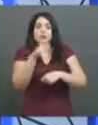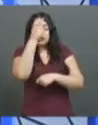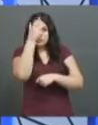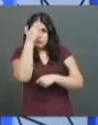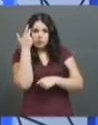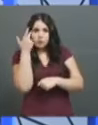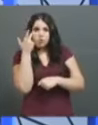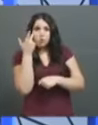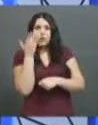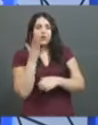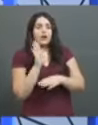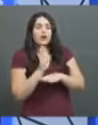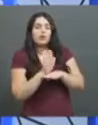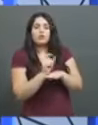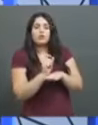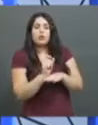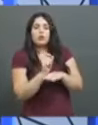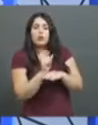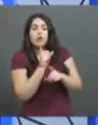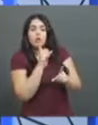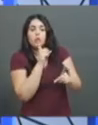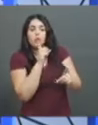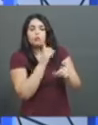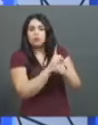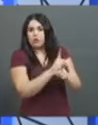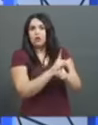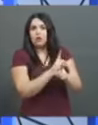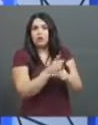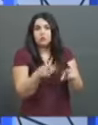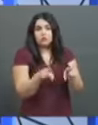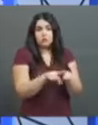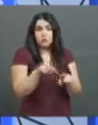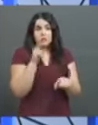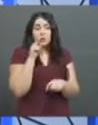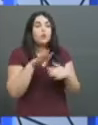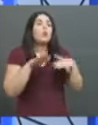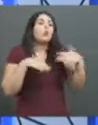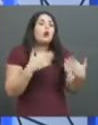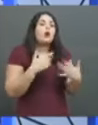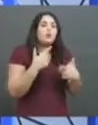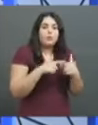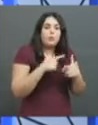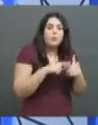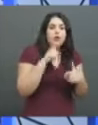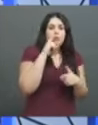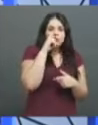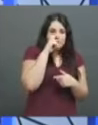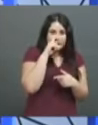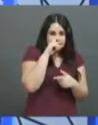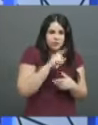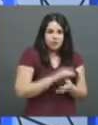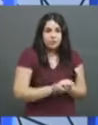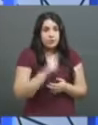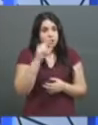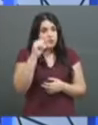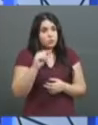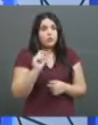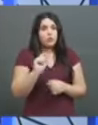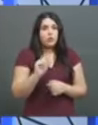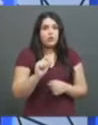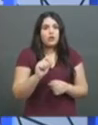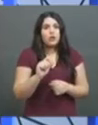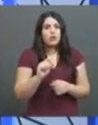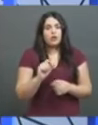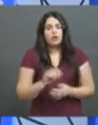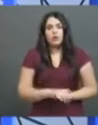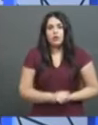a identificar e tratar aqueles fatores de risco para minimizar com isso a chance de ter uma doença cardiovascular